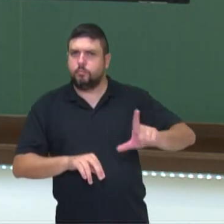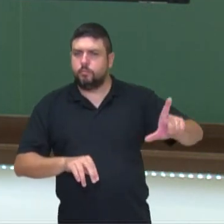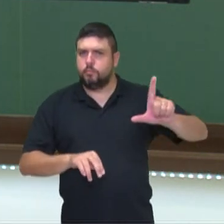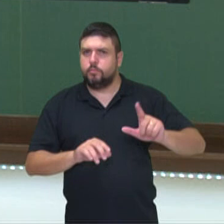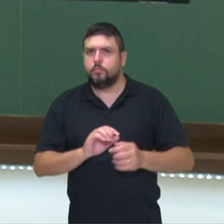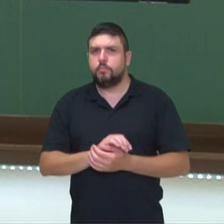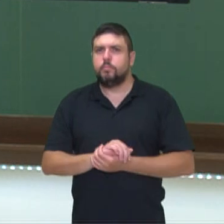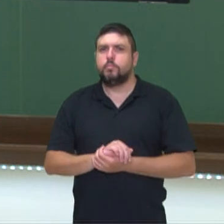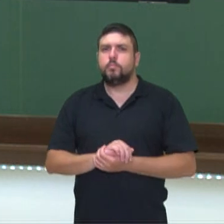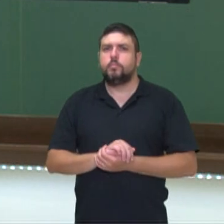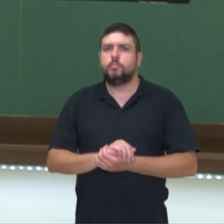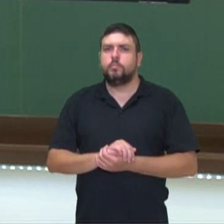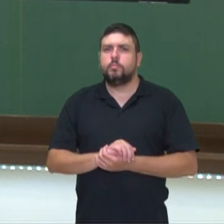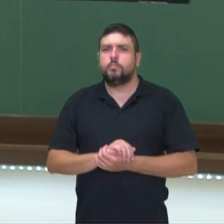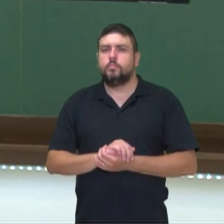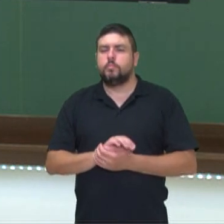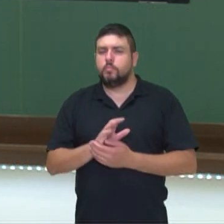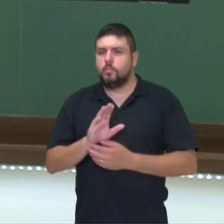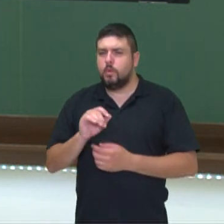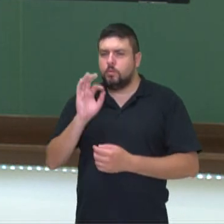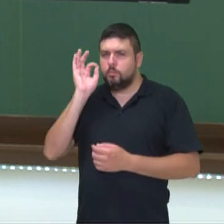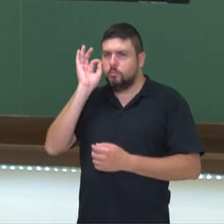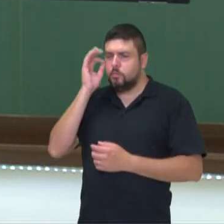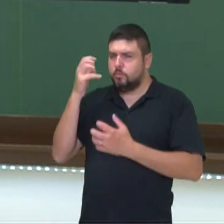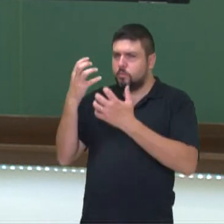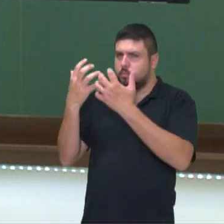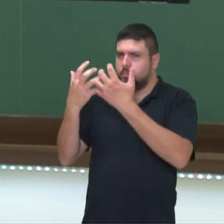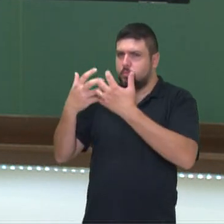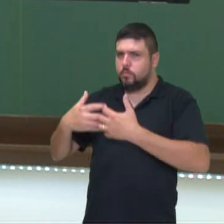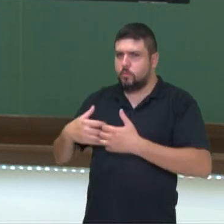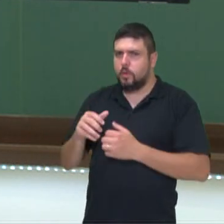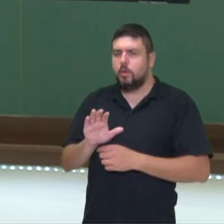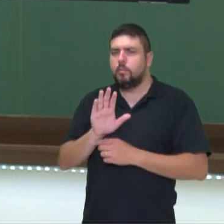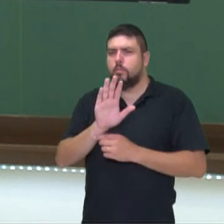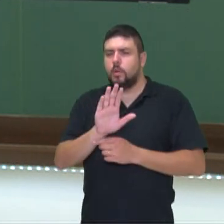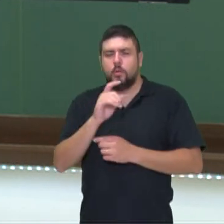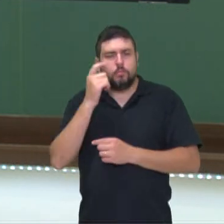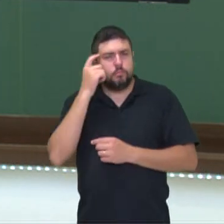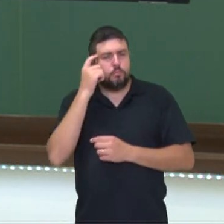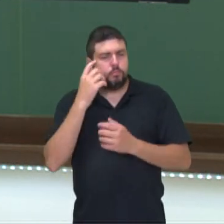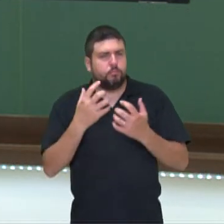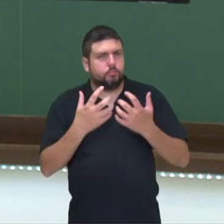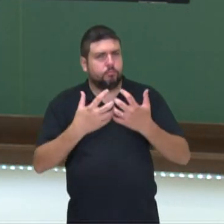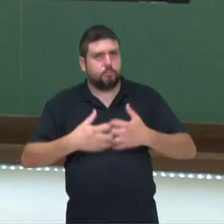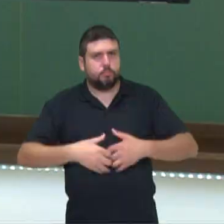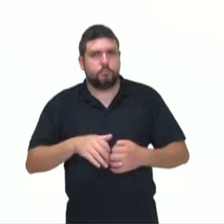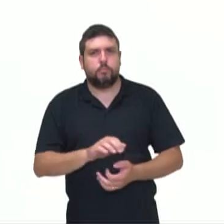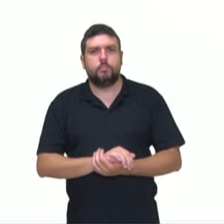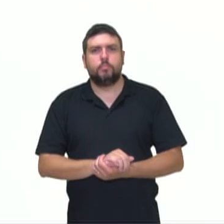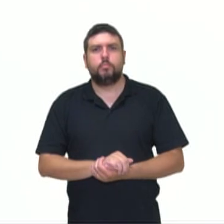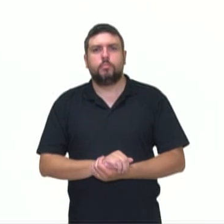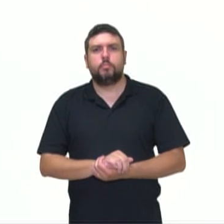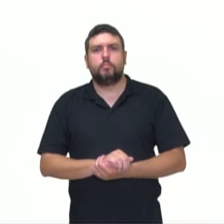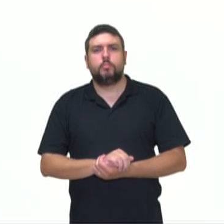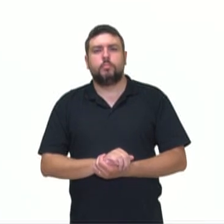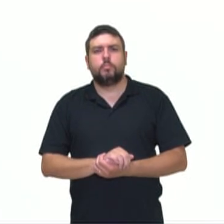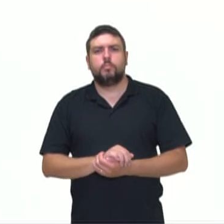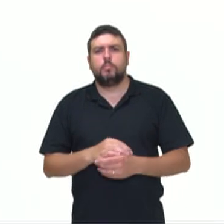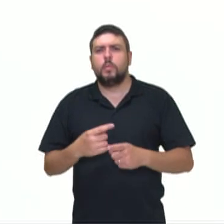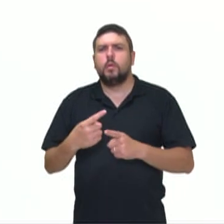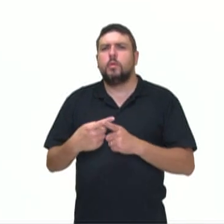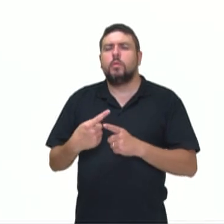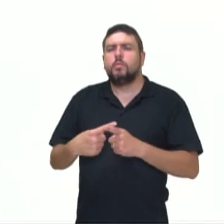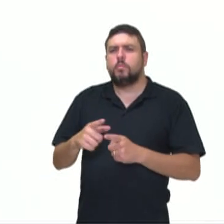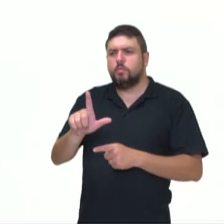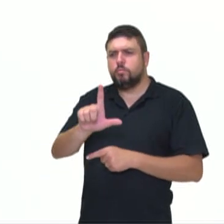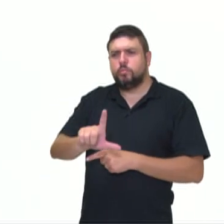Já vamos refletir sobre isso, mas antes temos outras reflexões a fazer. Por que a literatura